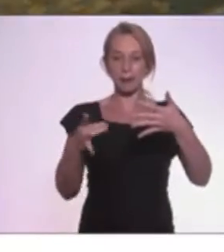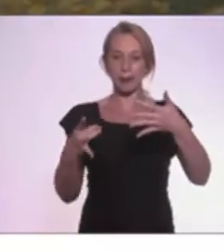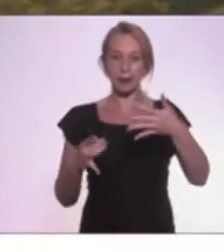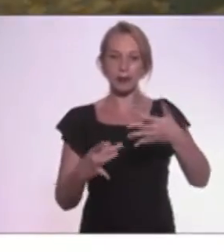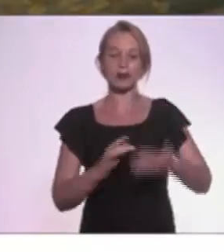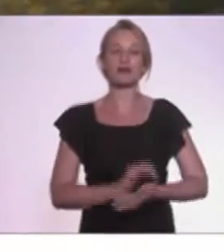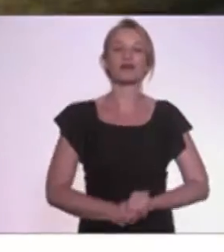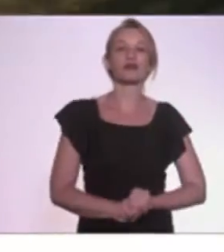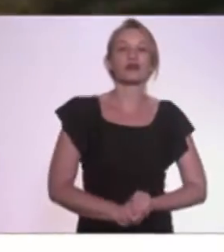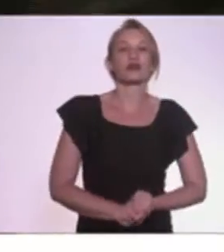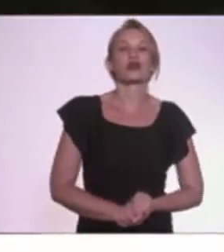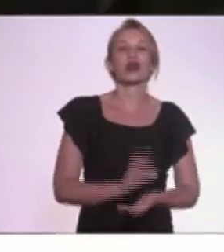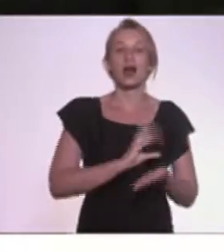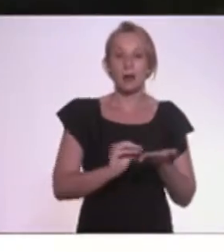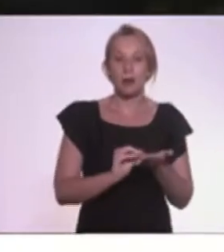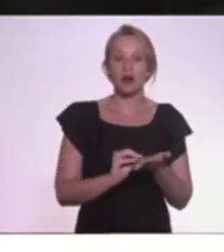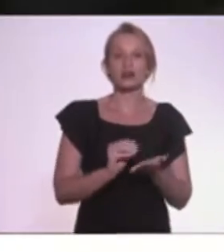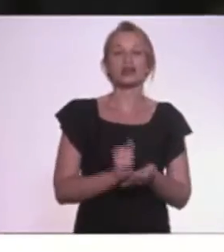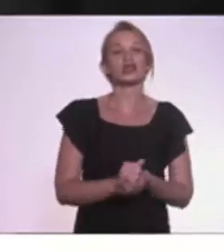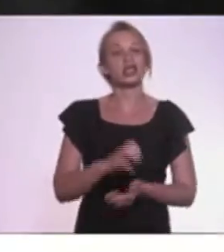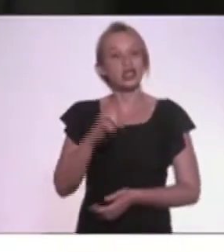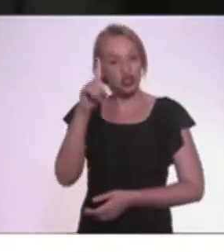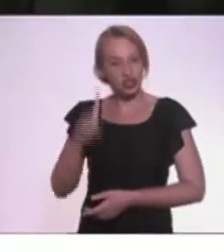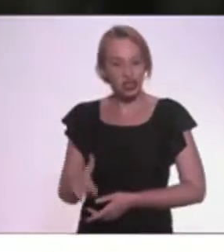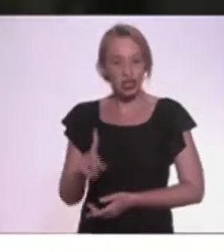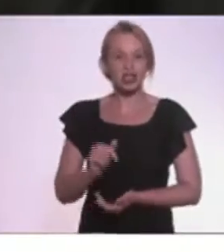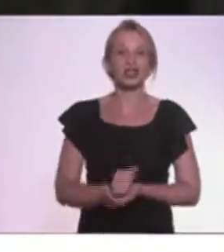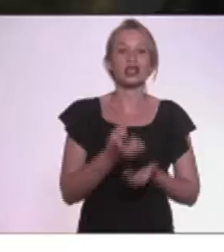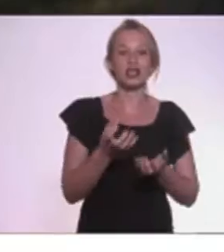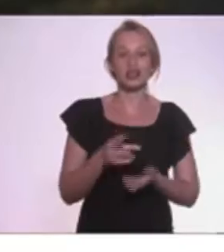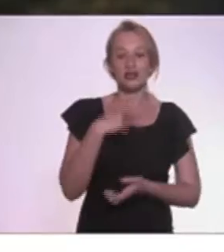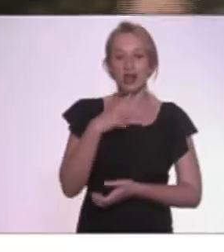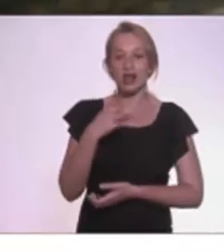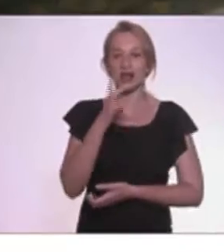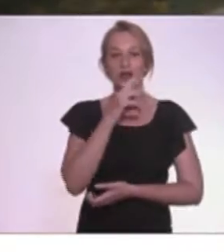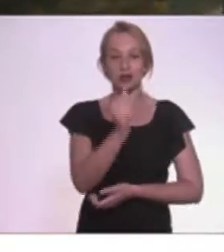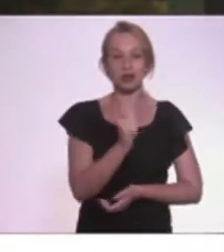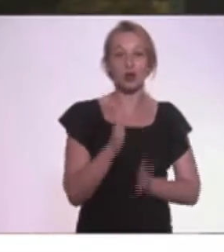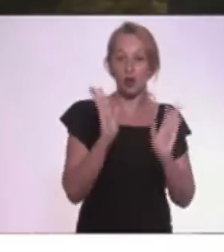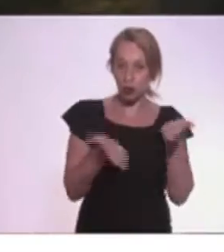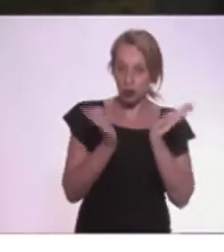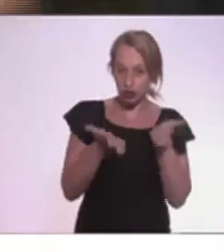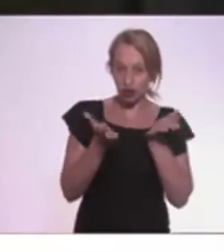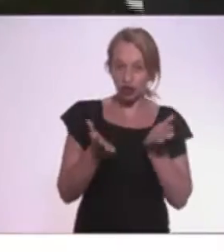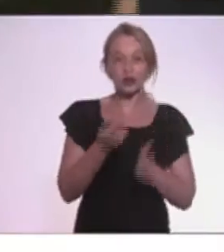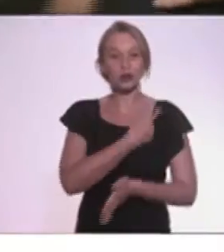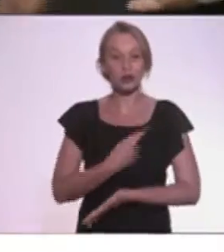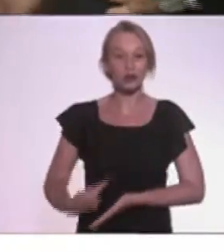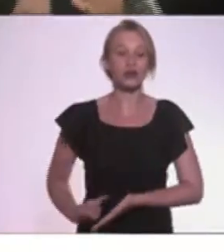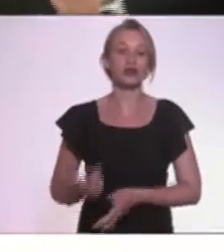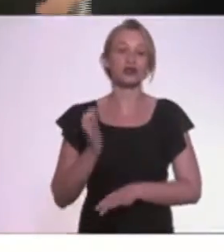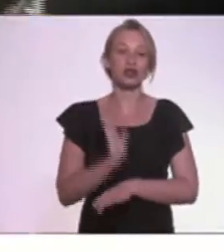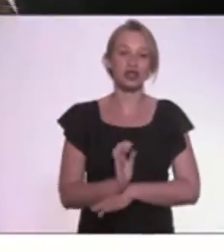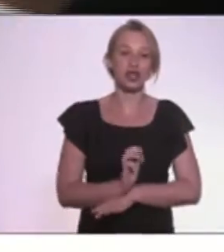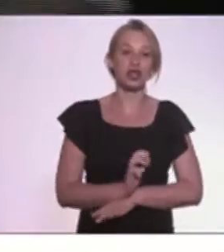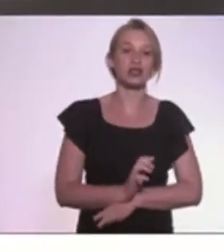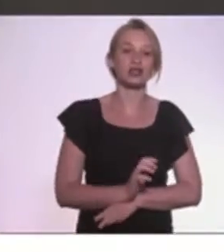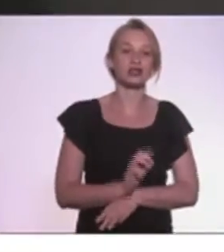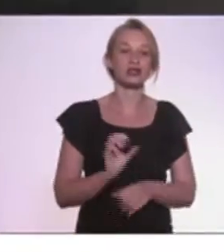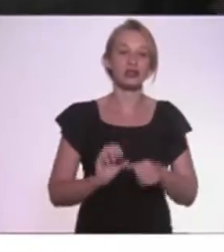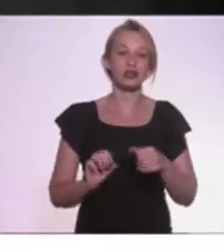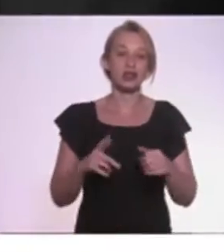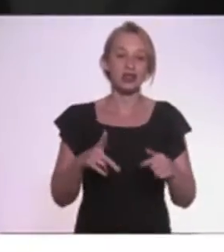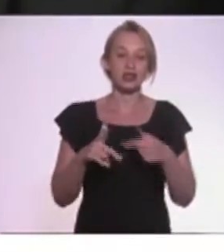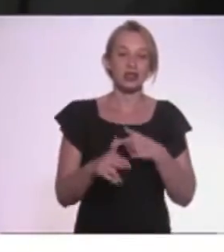pontuou que a pauta seria de direita. Queria dizer, Rodrigo Amorim, hoje o governo do Estado fez uma